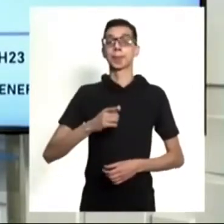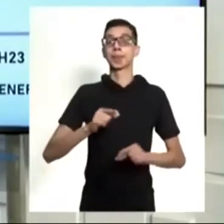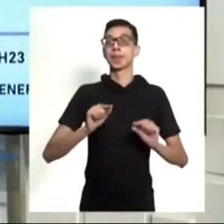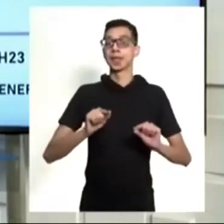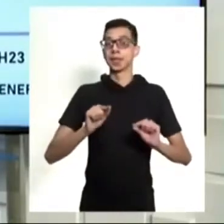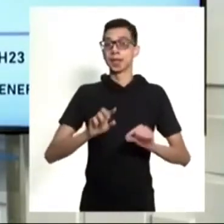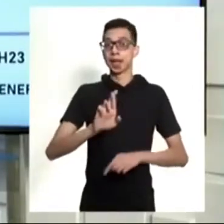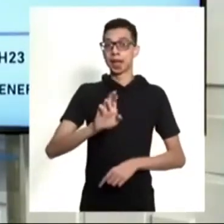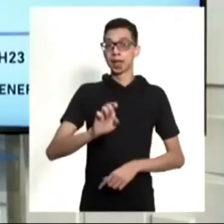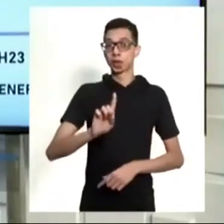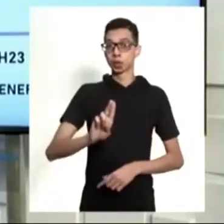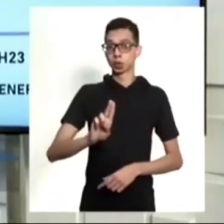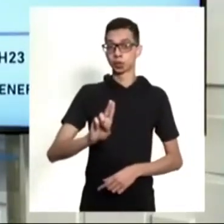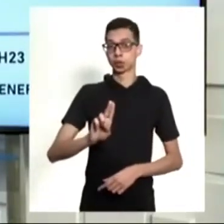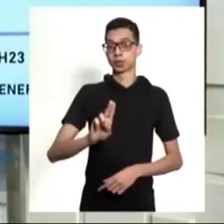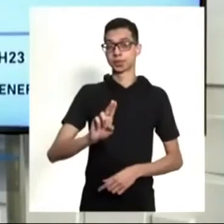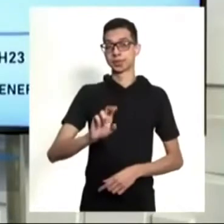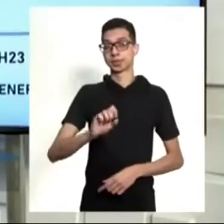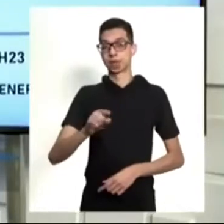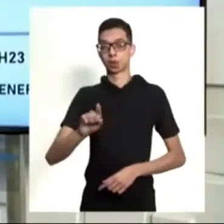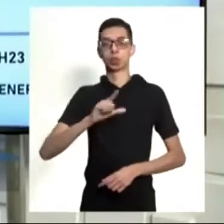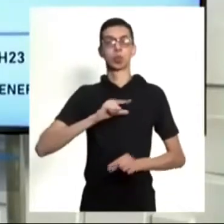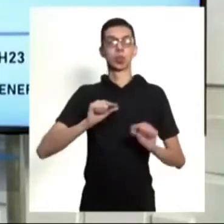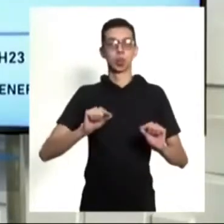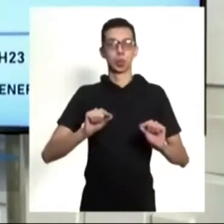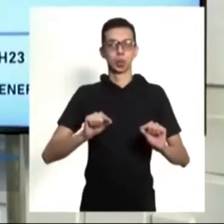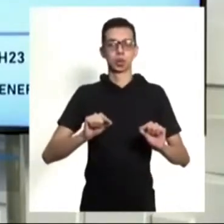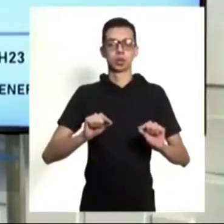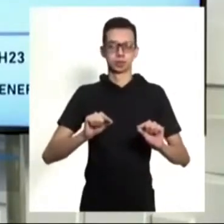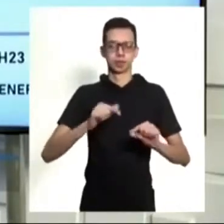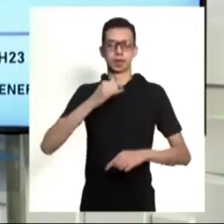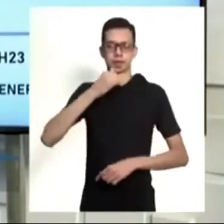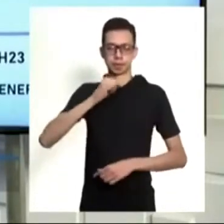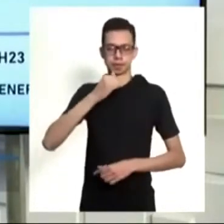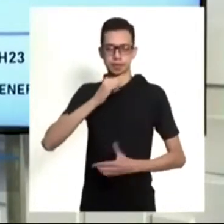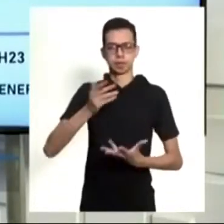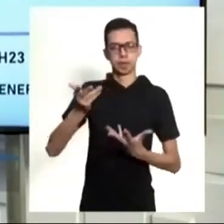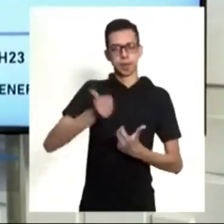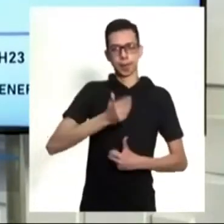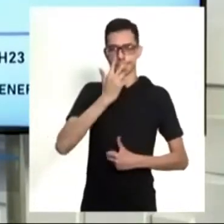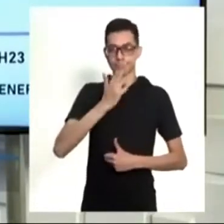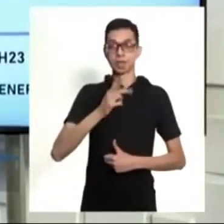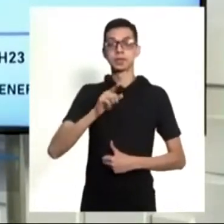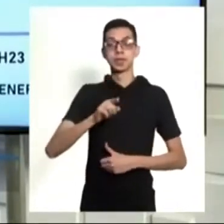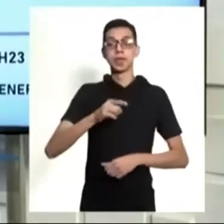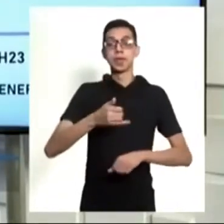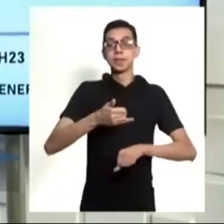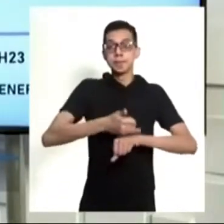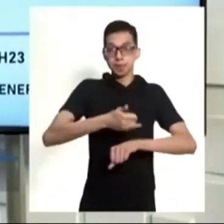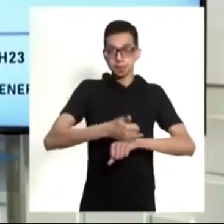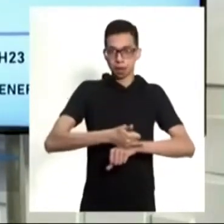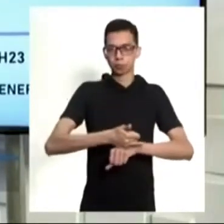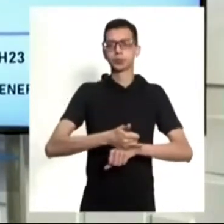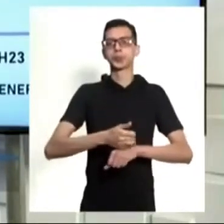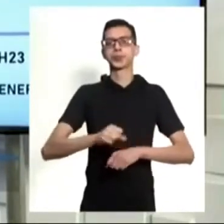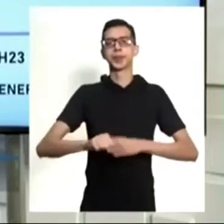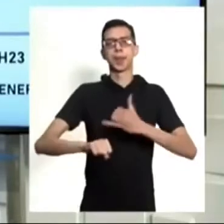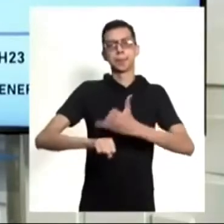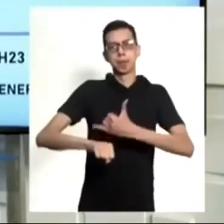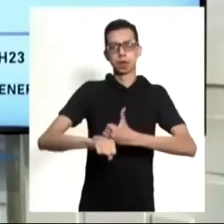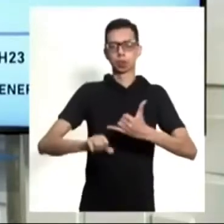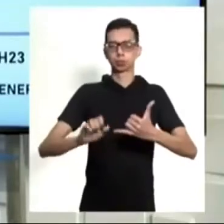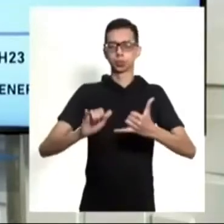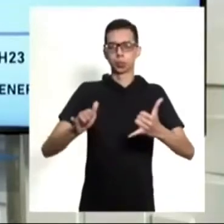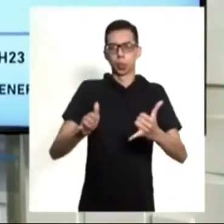sofre redução, recebe elétrons. E quando você pega, por exemplo, dois metais e conecta um metal no outro, gente, naturalmente,